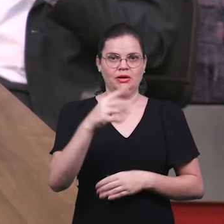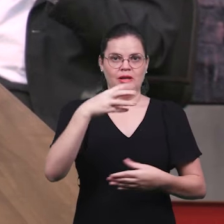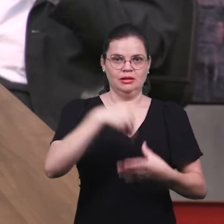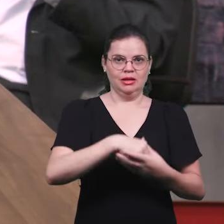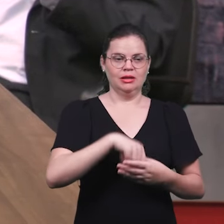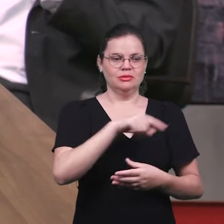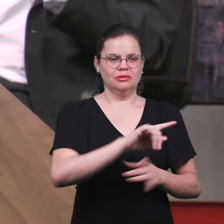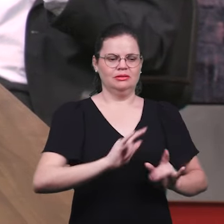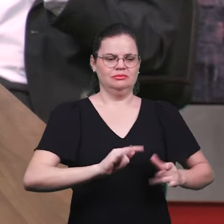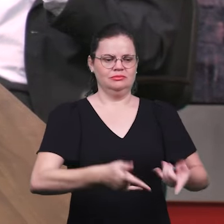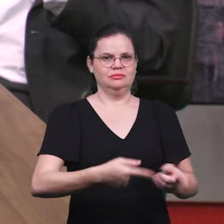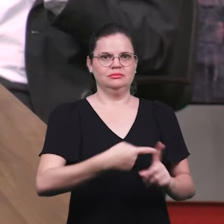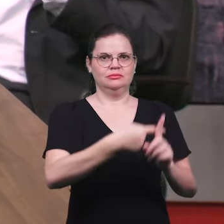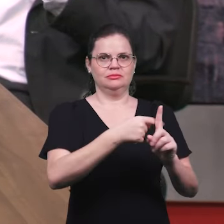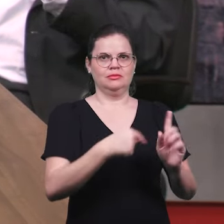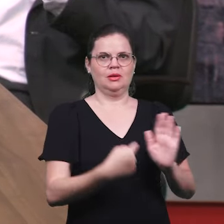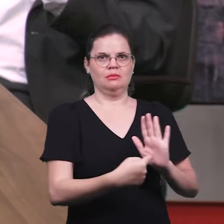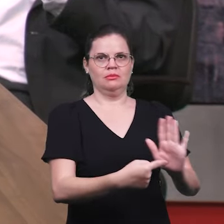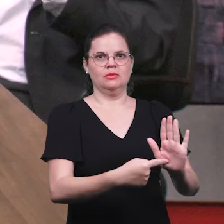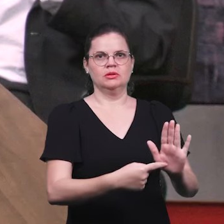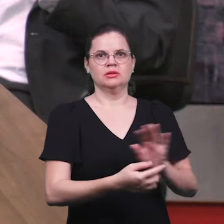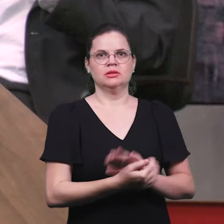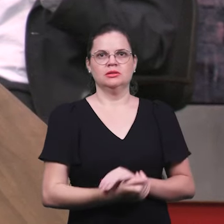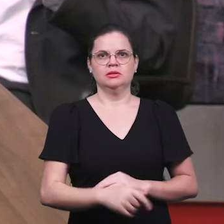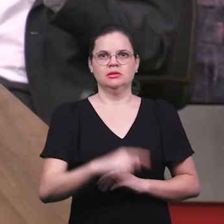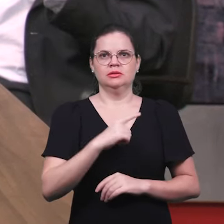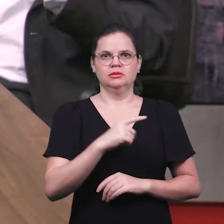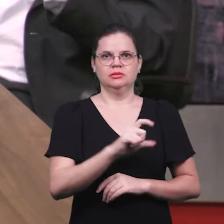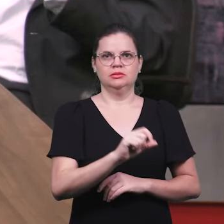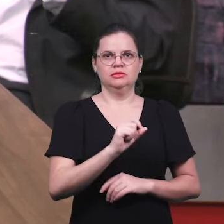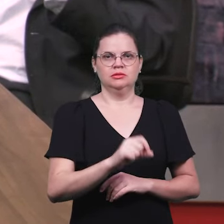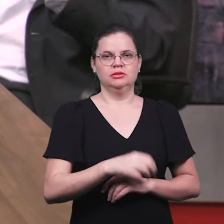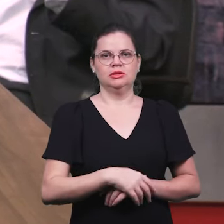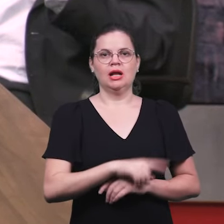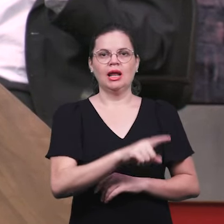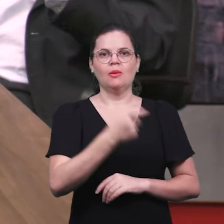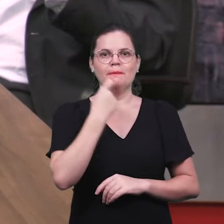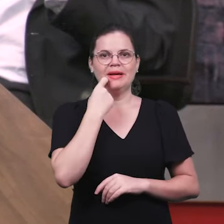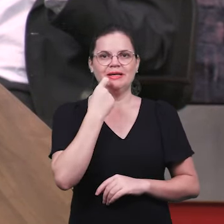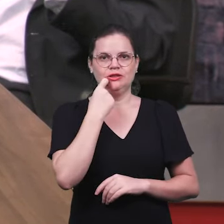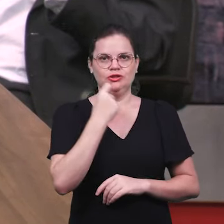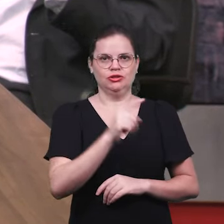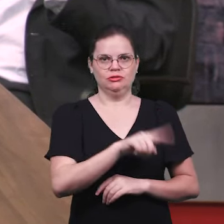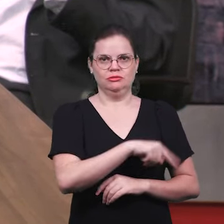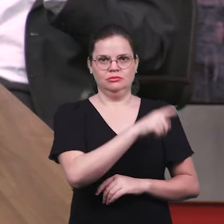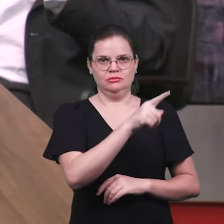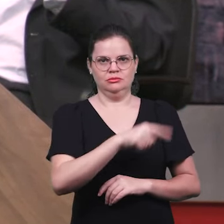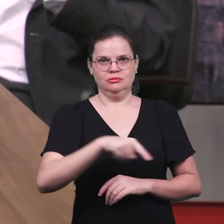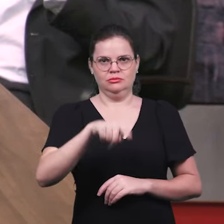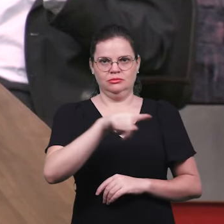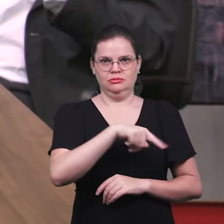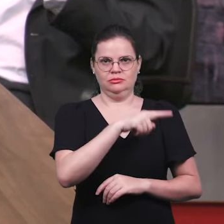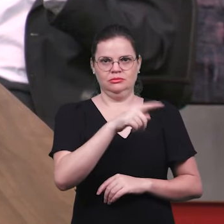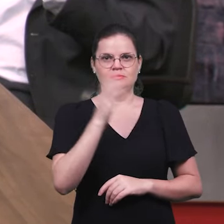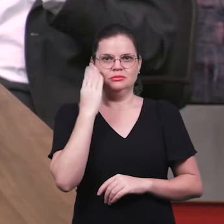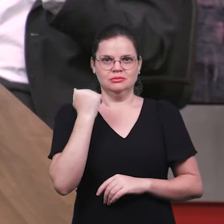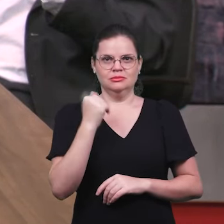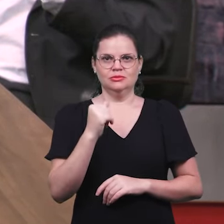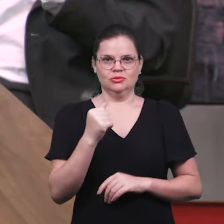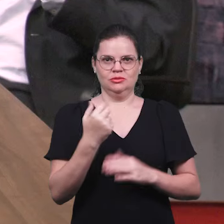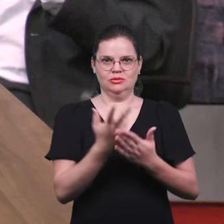expressão, o acrônimo, né? Ictus, né? Ictus significa peixe, mas se cada letra da palavra